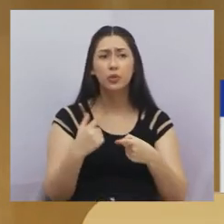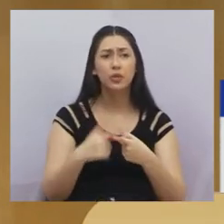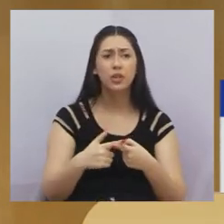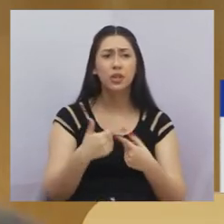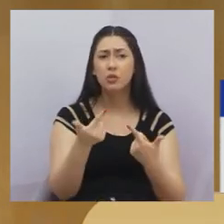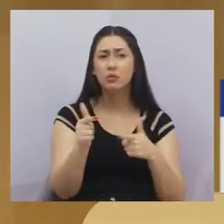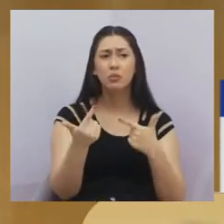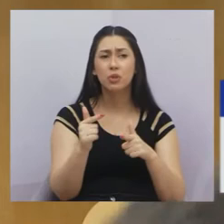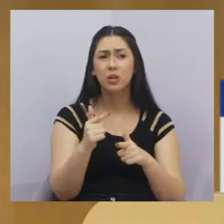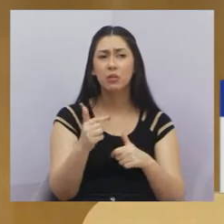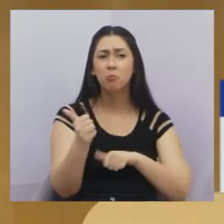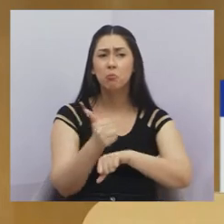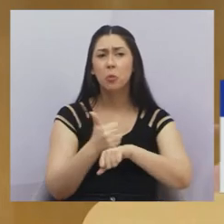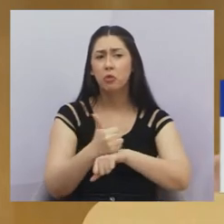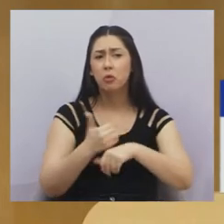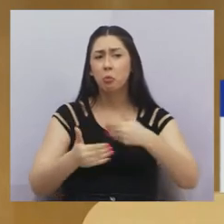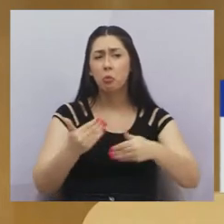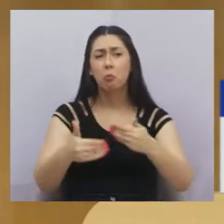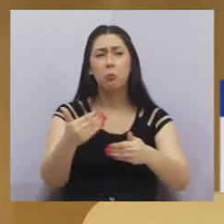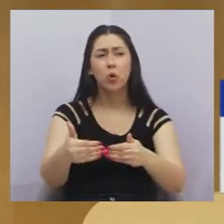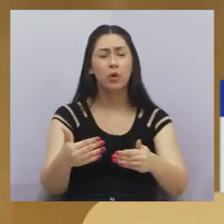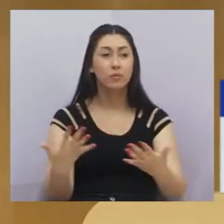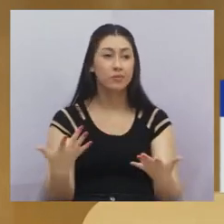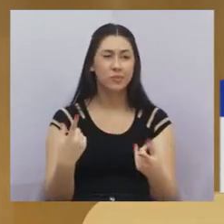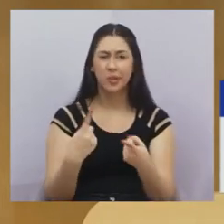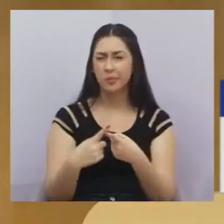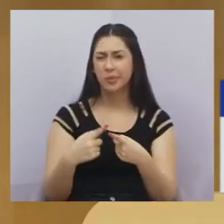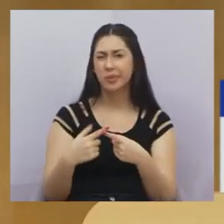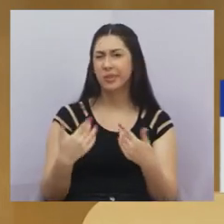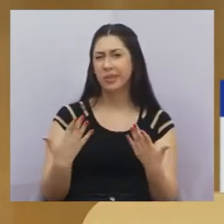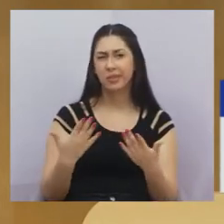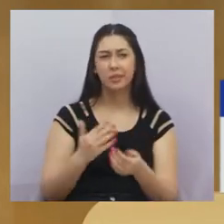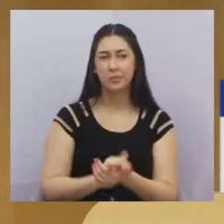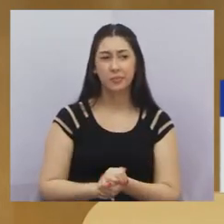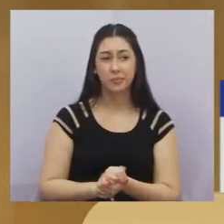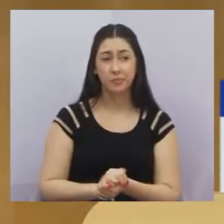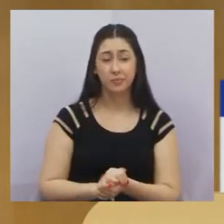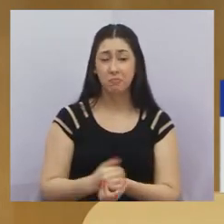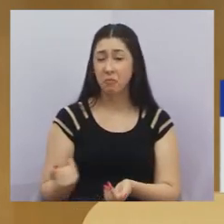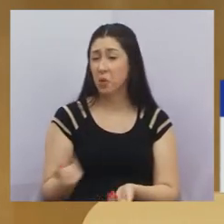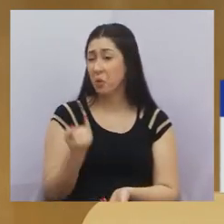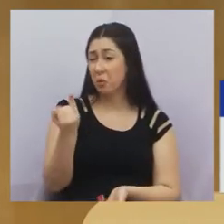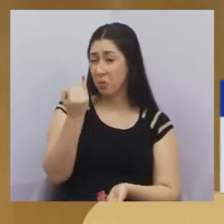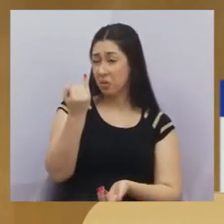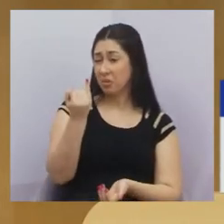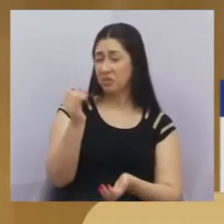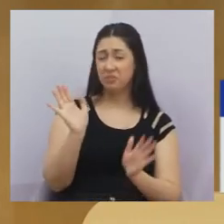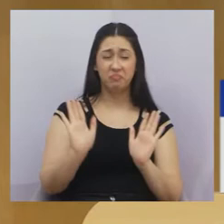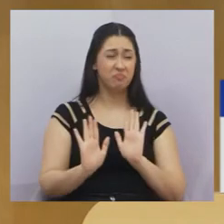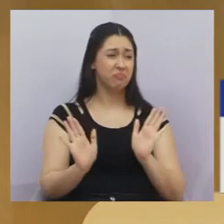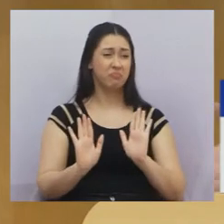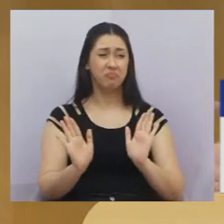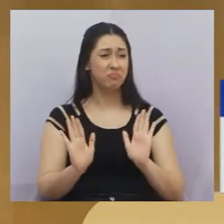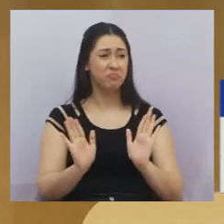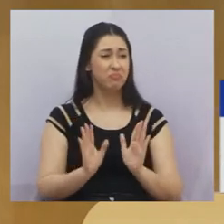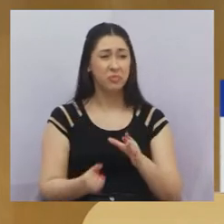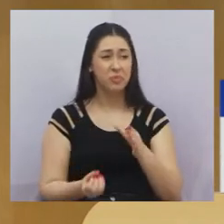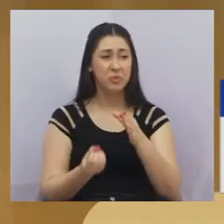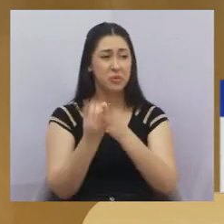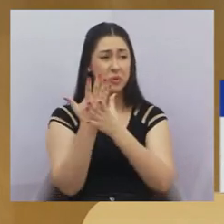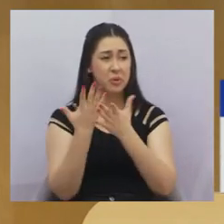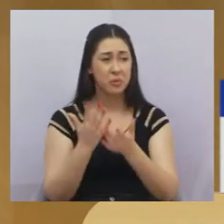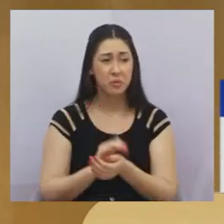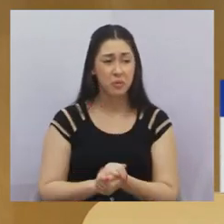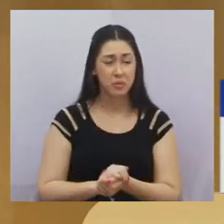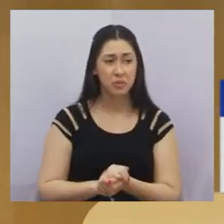de carreira? Porque não foi algo que foi se tornado, como, pela importância que tem de ser permanente, foi criada aí